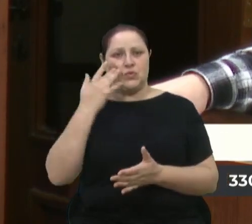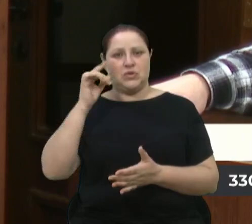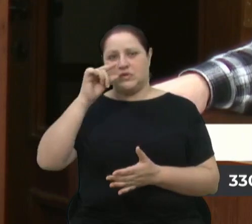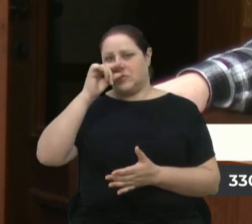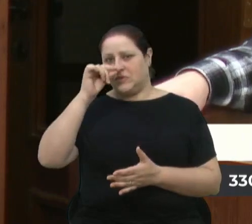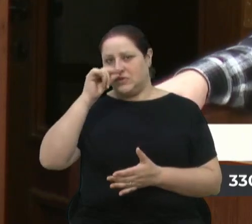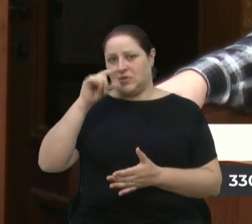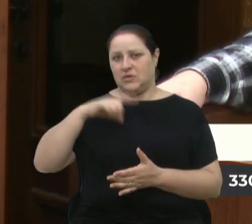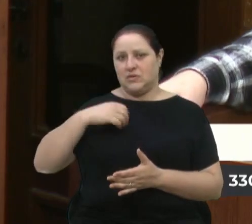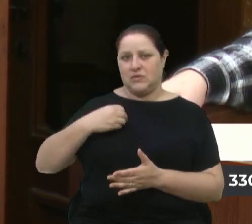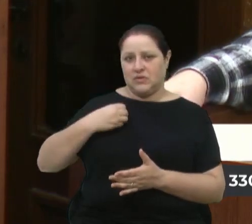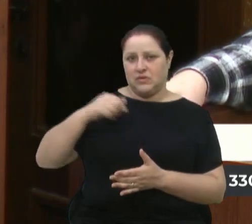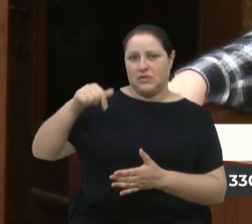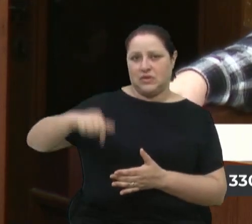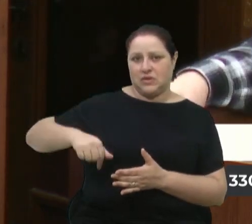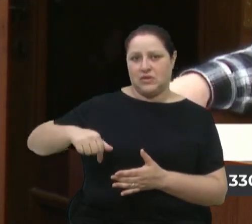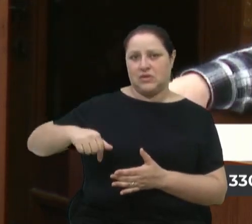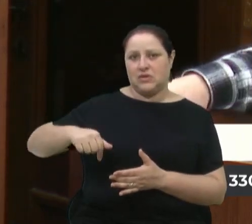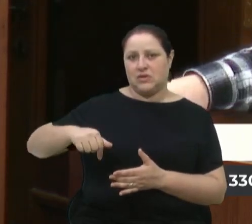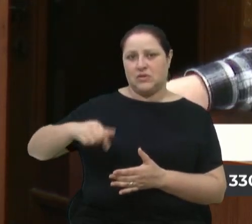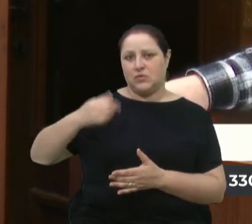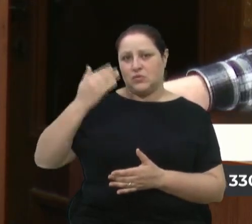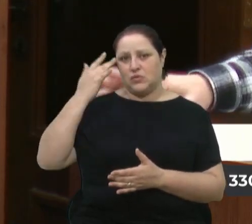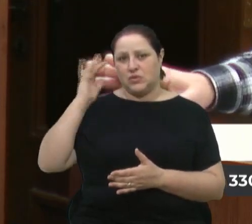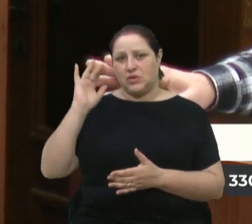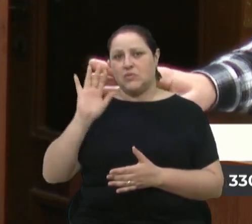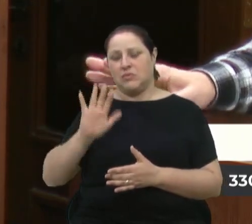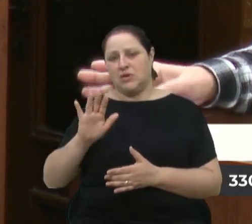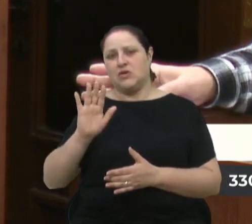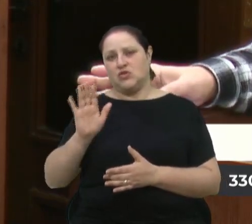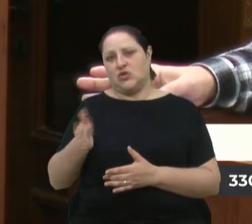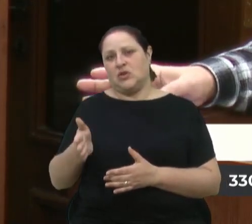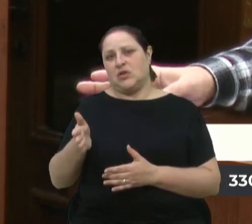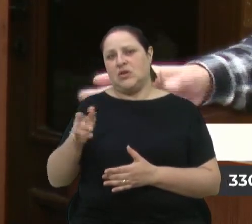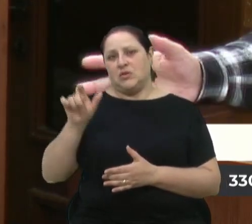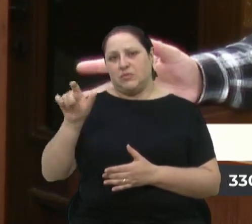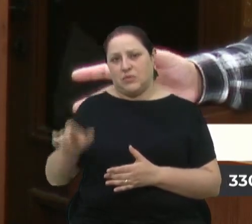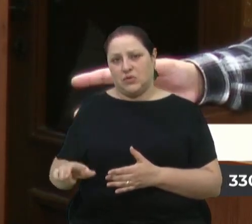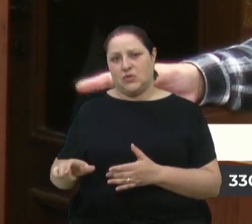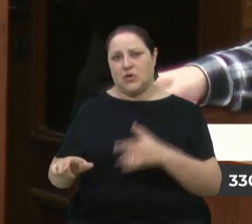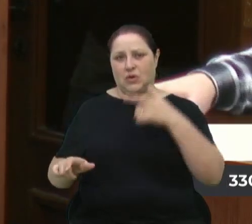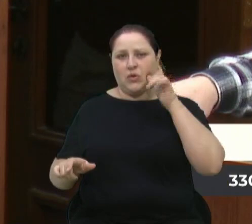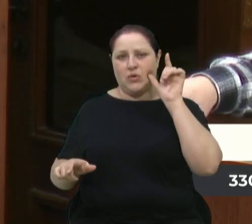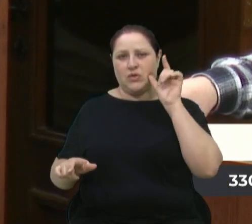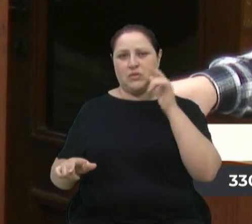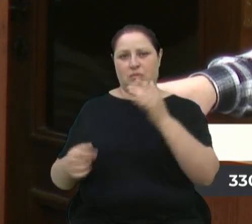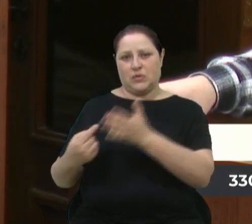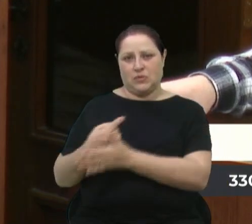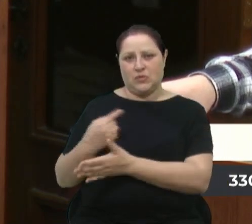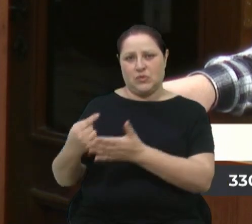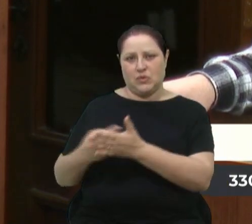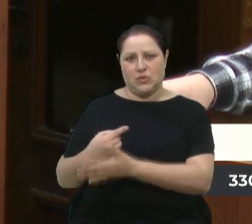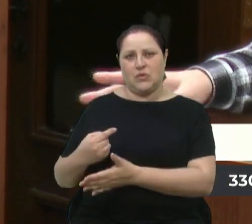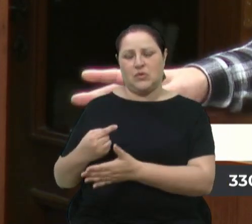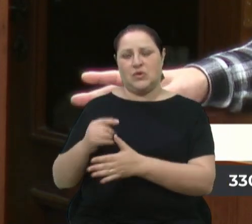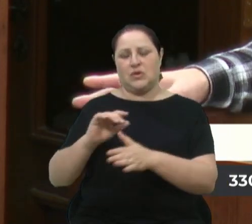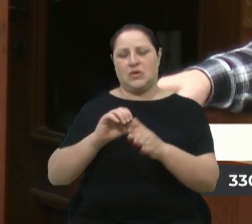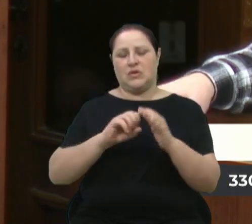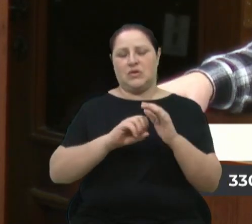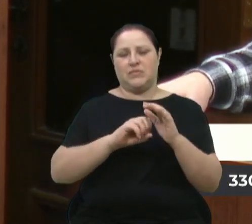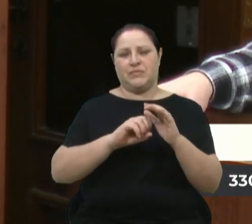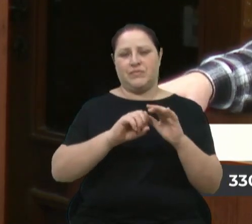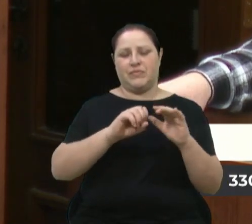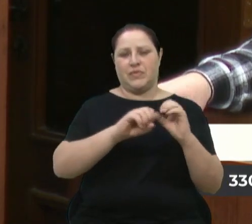Fantinel está por aqui, mas eu já fui questionado hoje. Ontem comecei a ser questionado pela imprensa e hoje